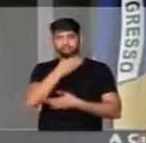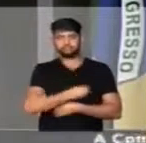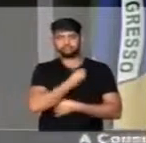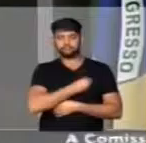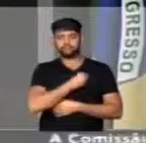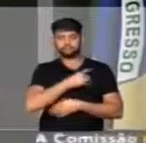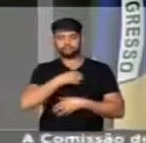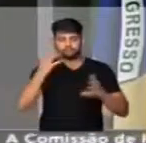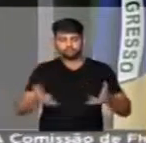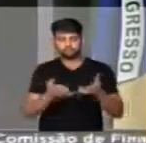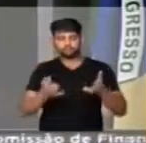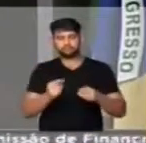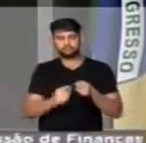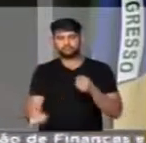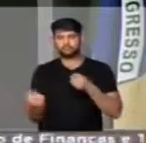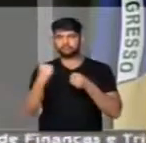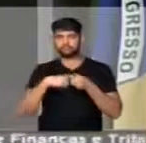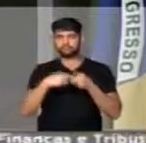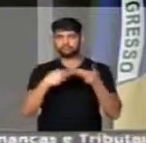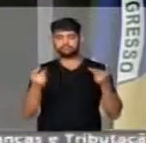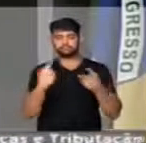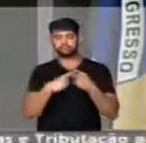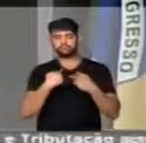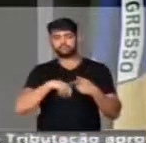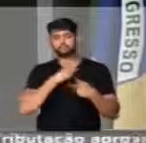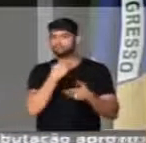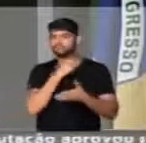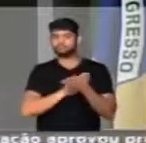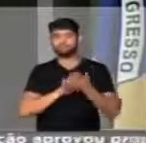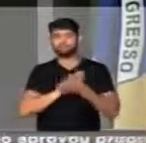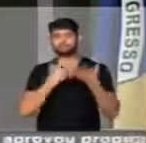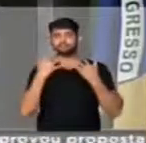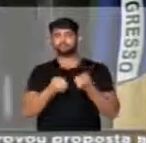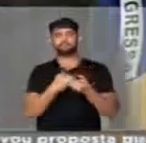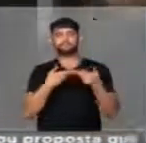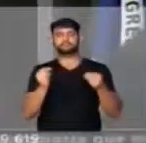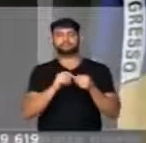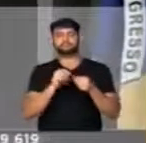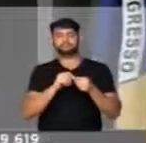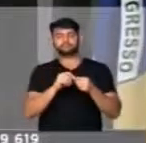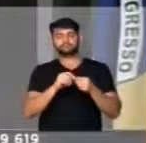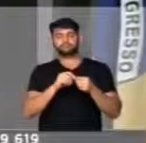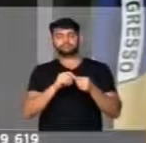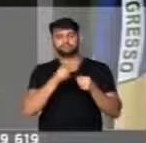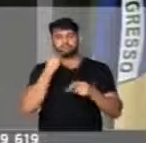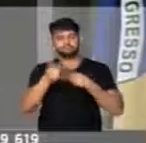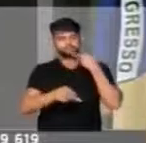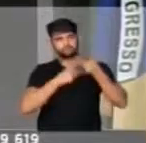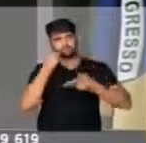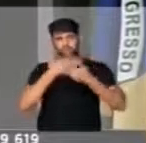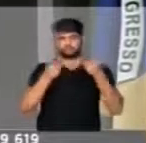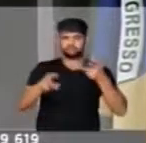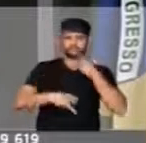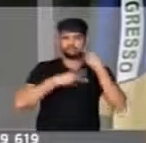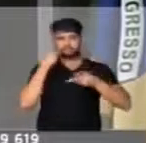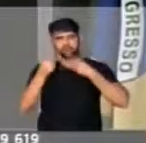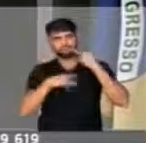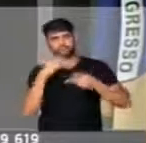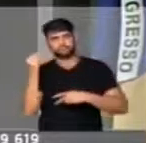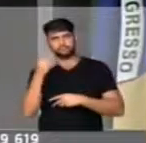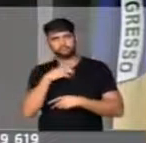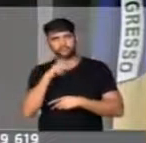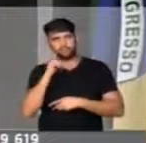a autoestima está sendo recuperada e o que nós não podemos é permitir o discurso falacioso que tenta